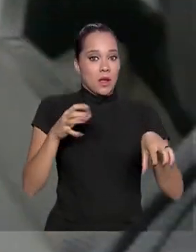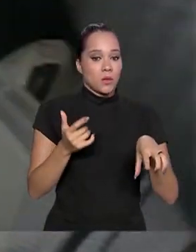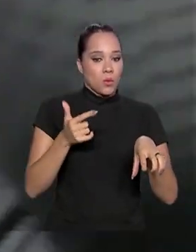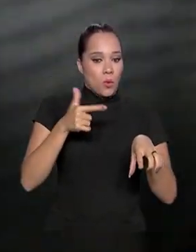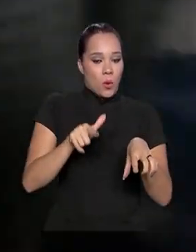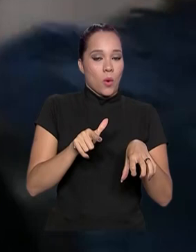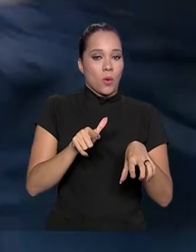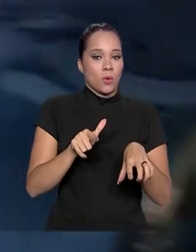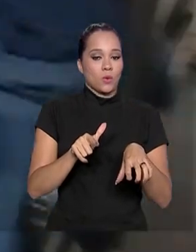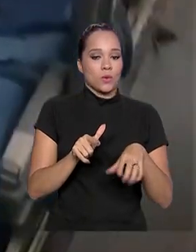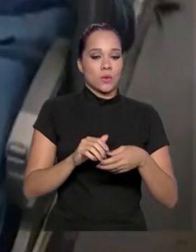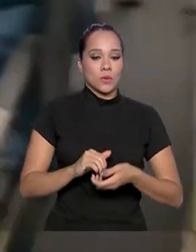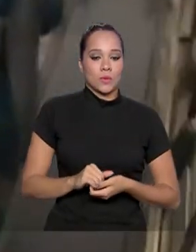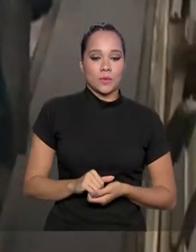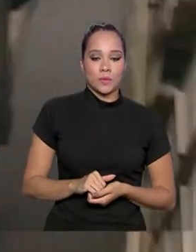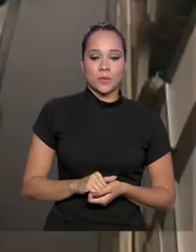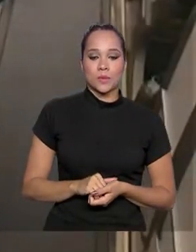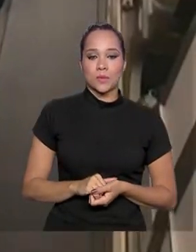tripulação.